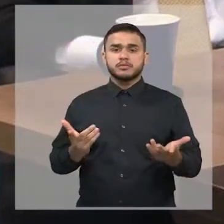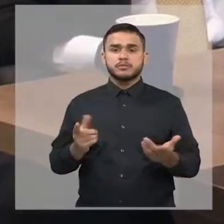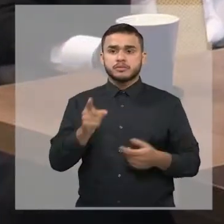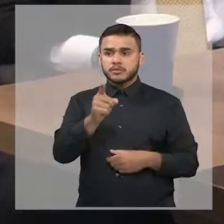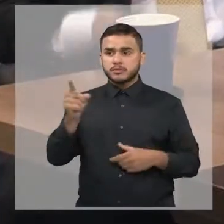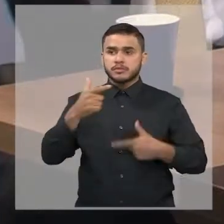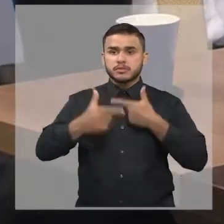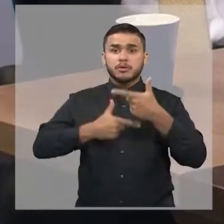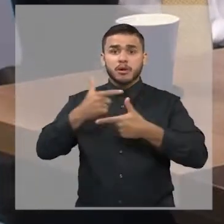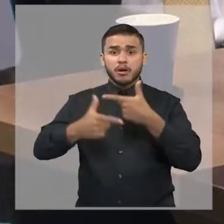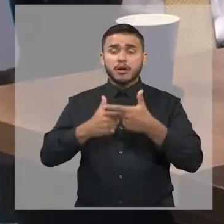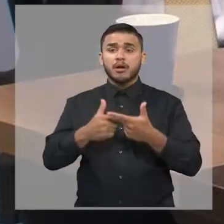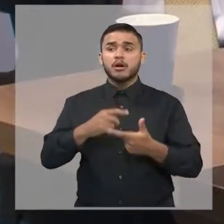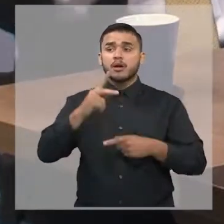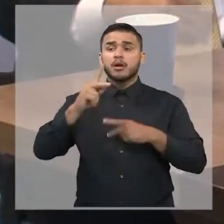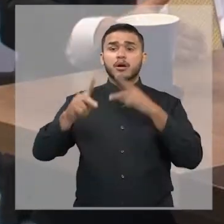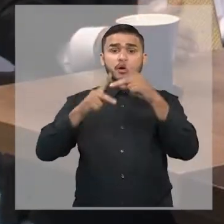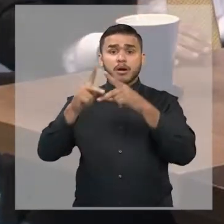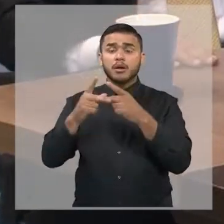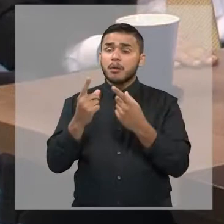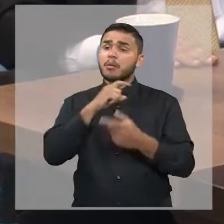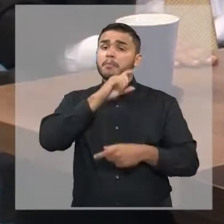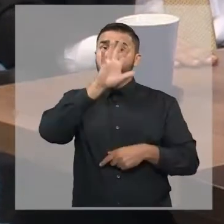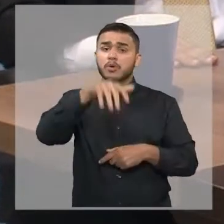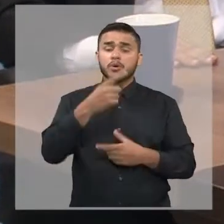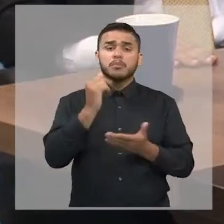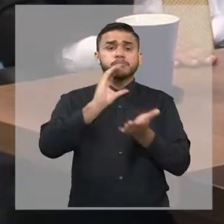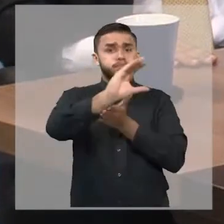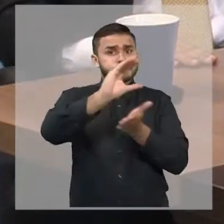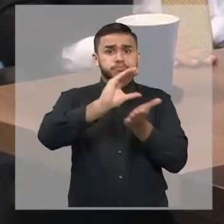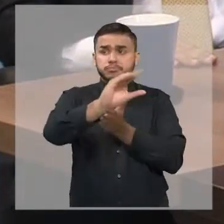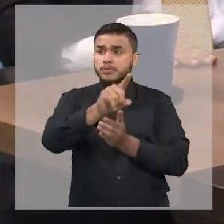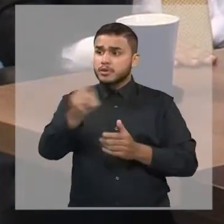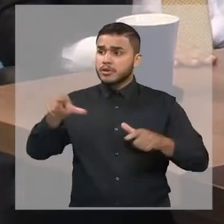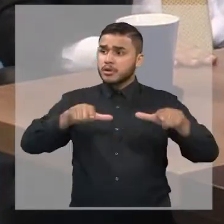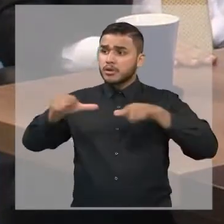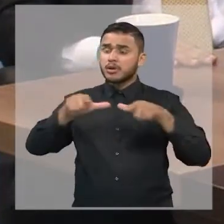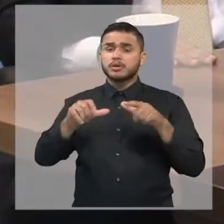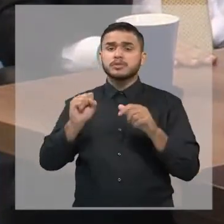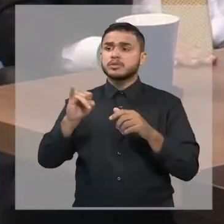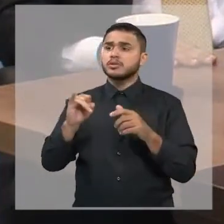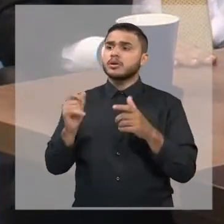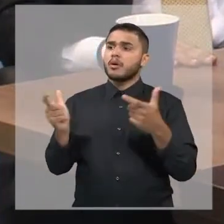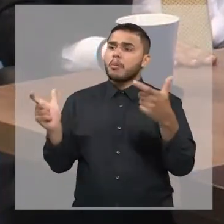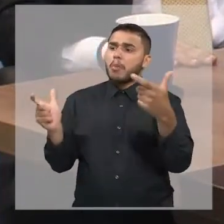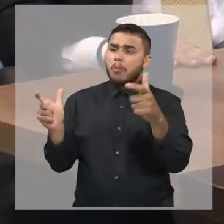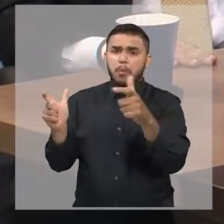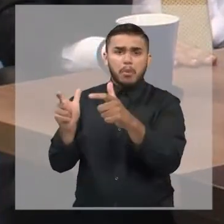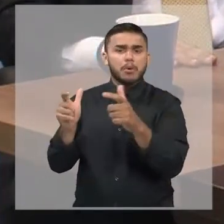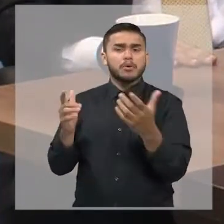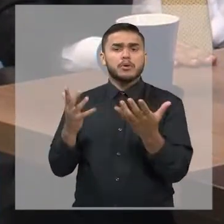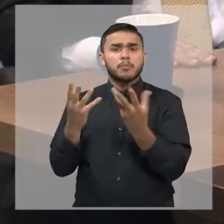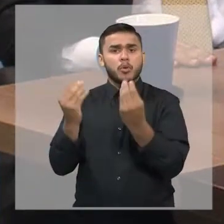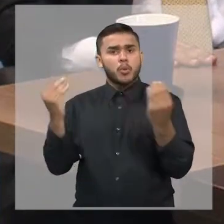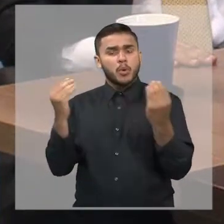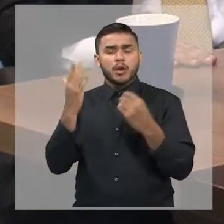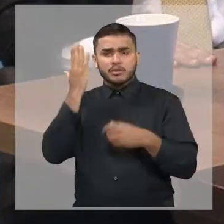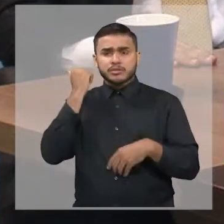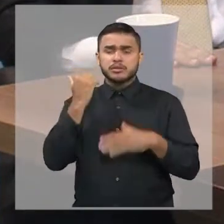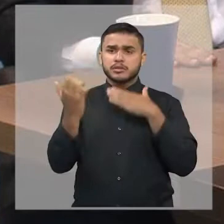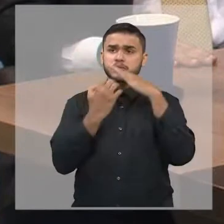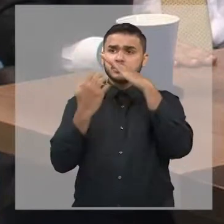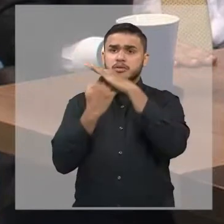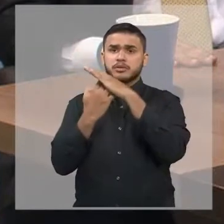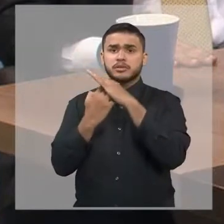trabalha? Os impostos. Os impostos Os que mesmos trabalha. impostos dos O povo que trabalha. Apesar da desoneração, da folha, de várias empresas, que é